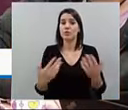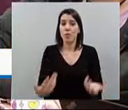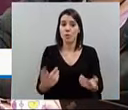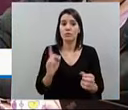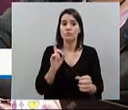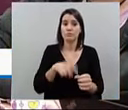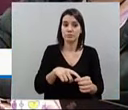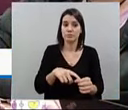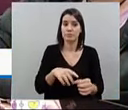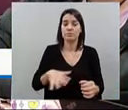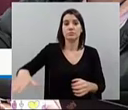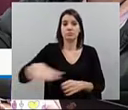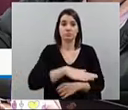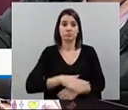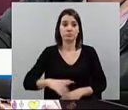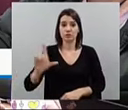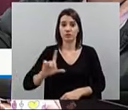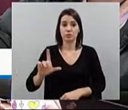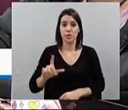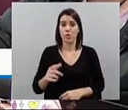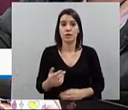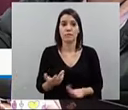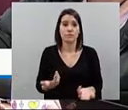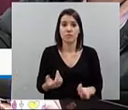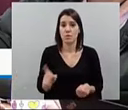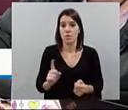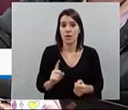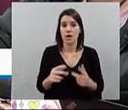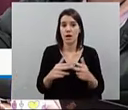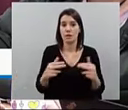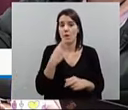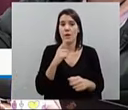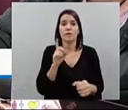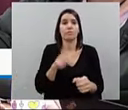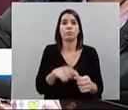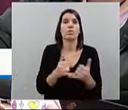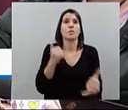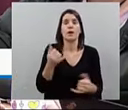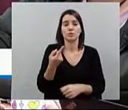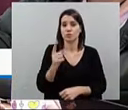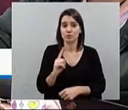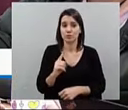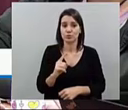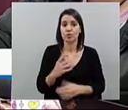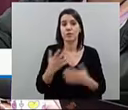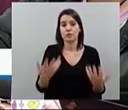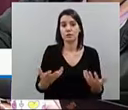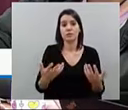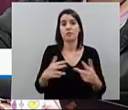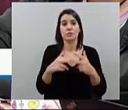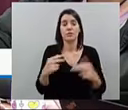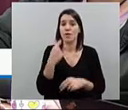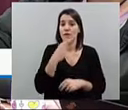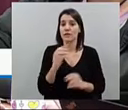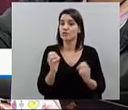área metropolitana de Lisboa não é fazer a adesão do município de Oeiras. E, portanto, mais uma vez, o município de Oeiras não esteve nas